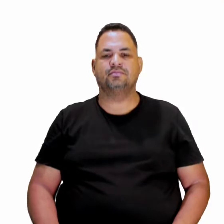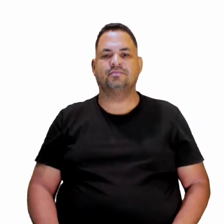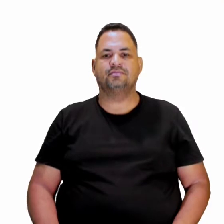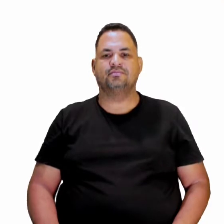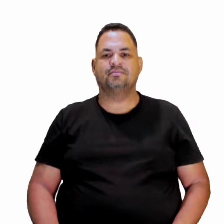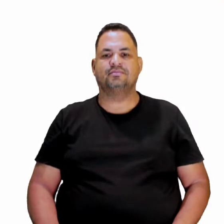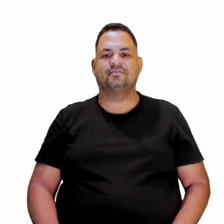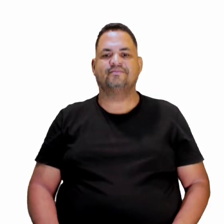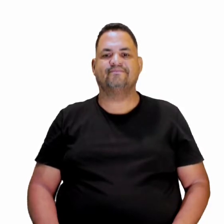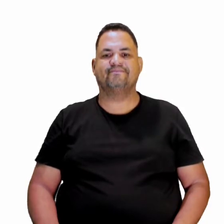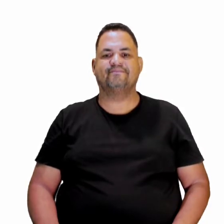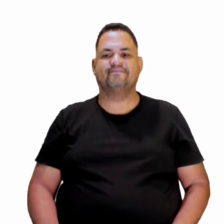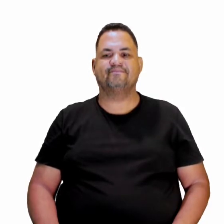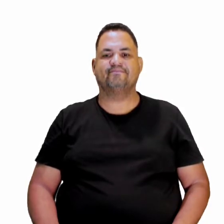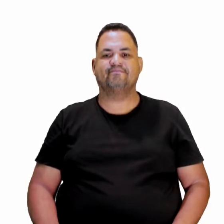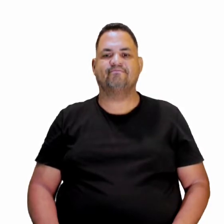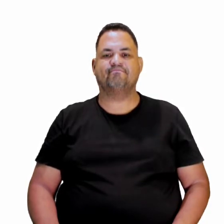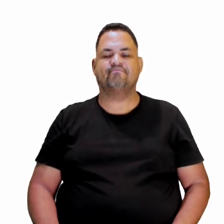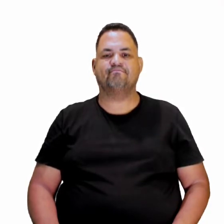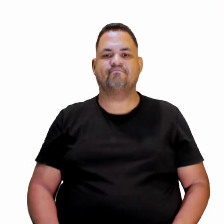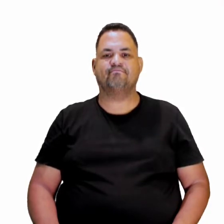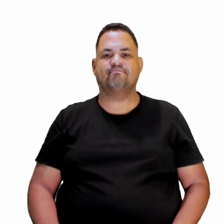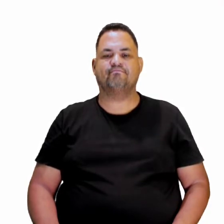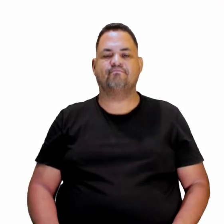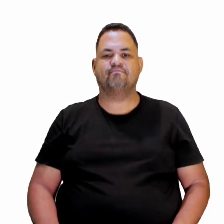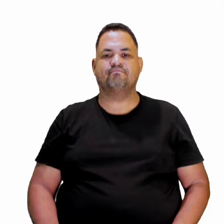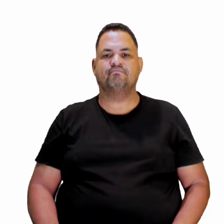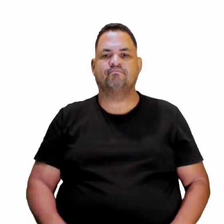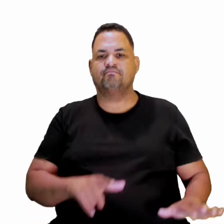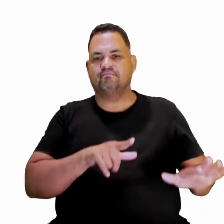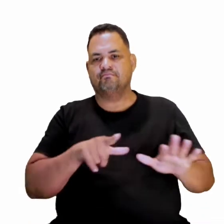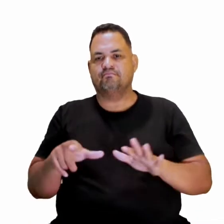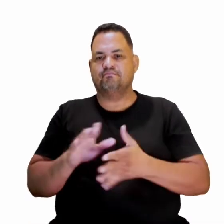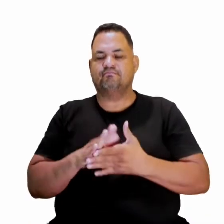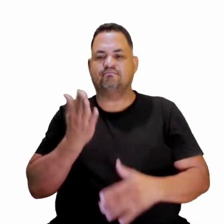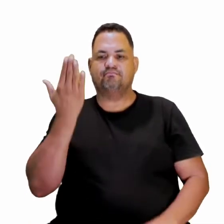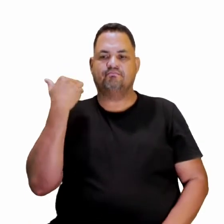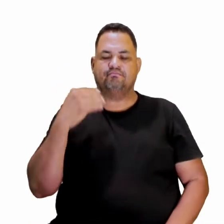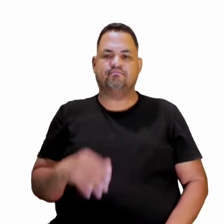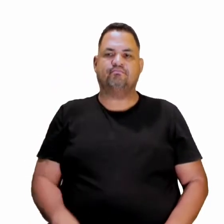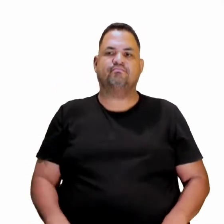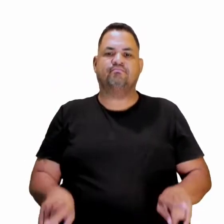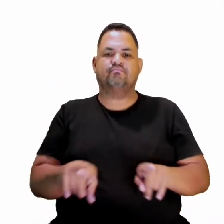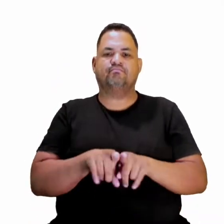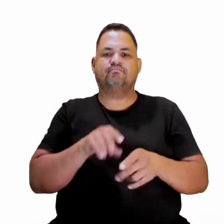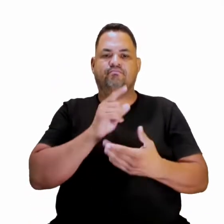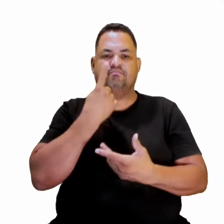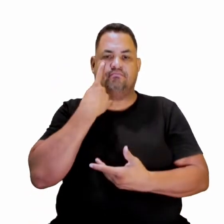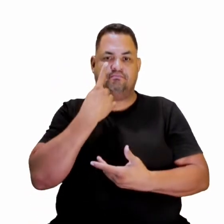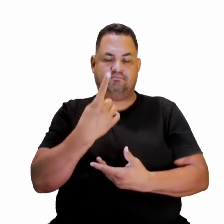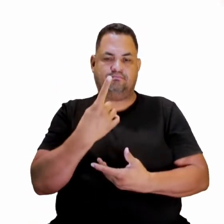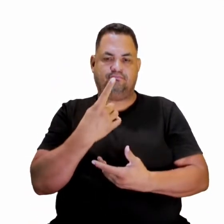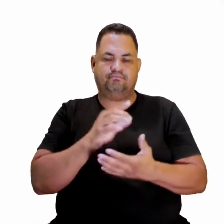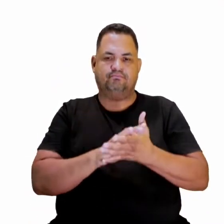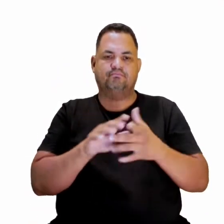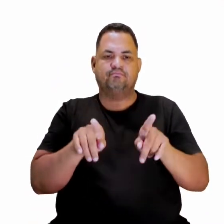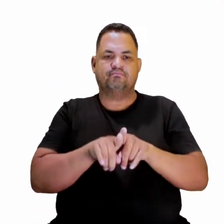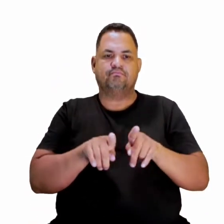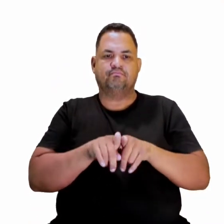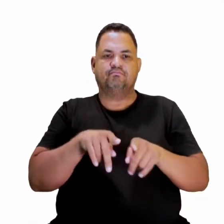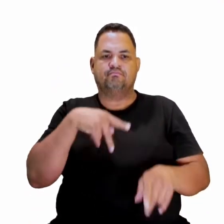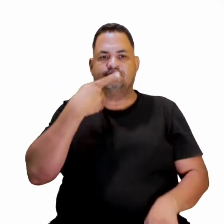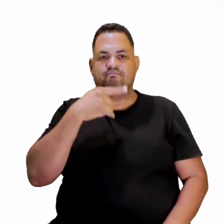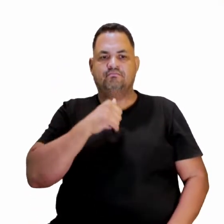significa último, dentre outras coisas. Last week, semana passada. Outra coisa, notaram também que eu estou falando aqui